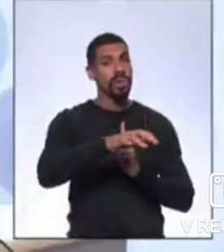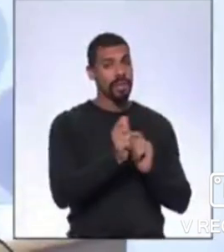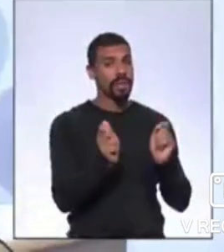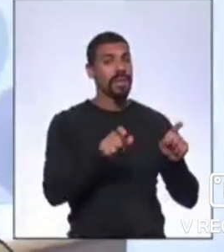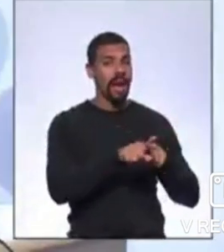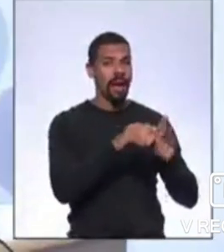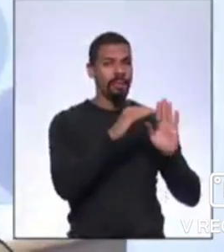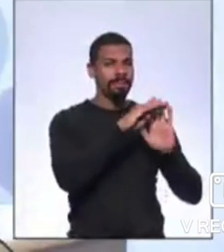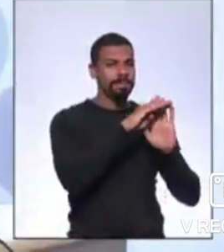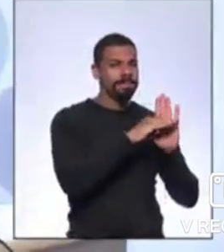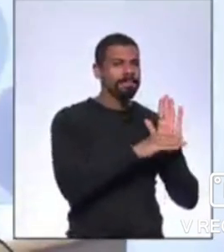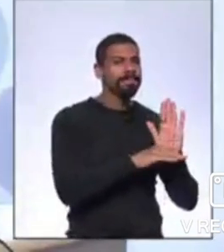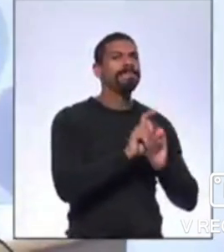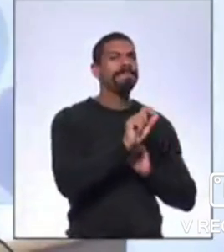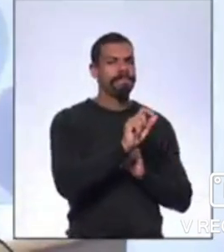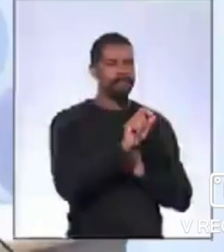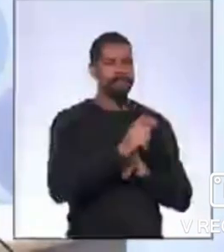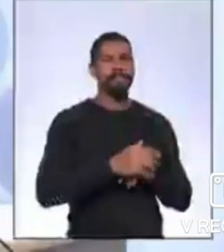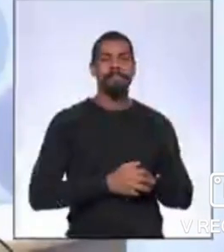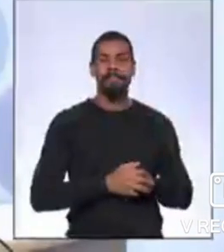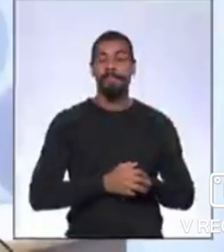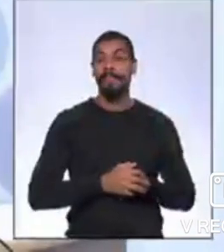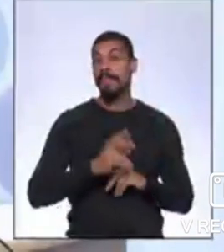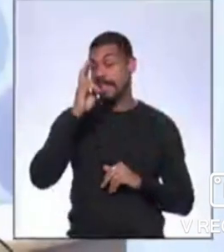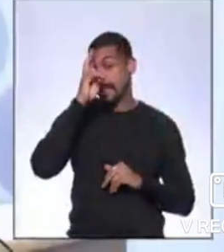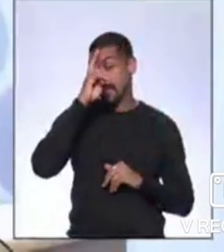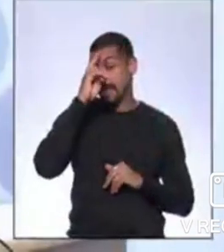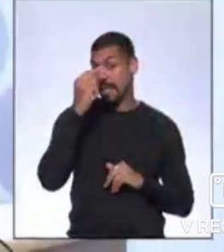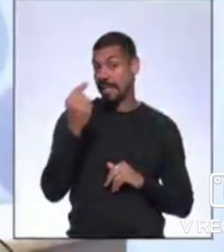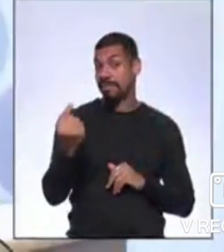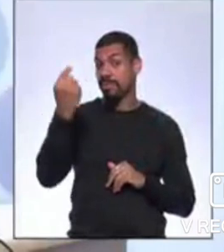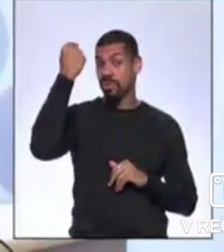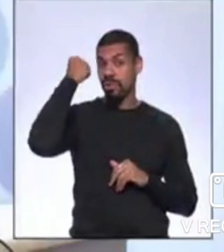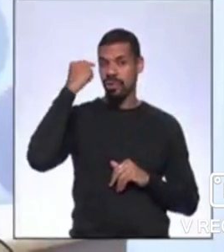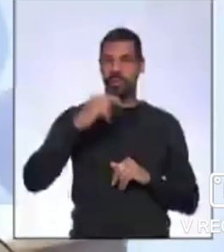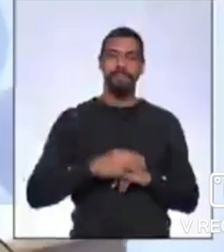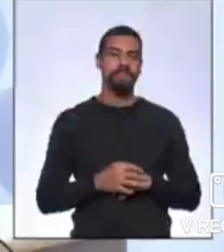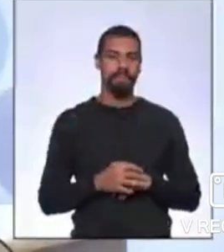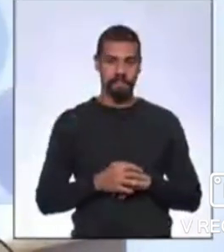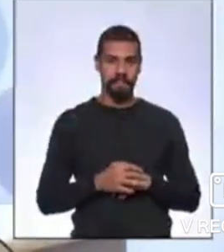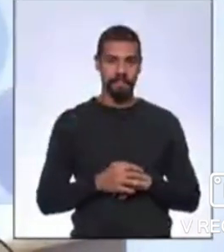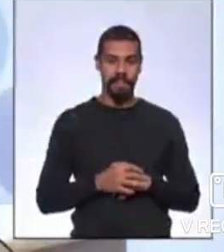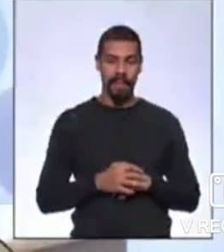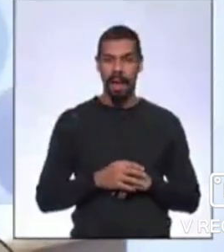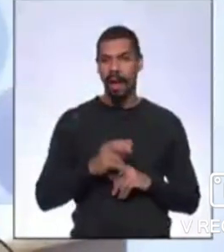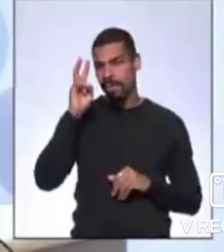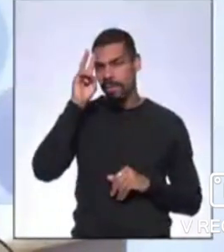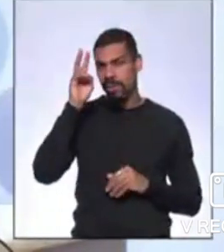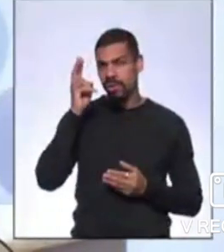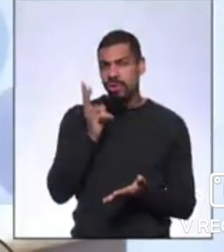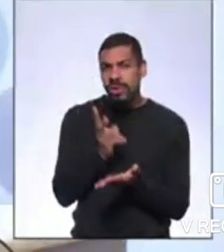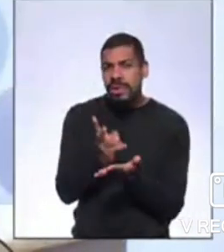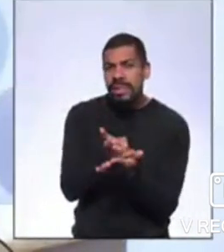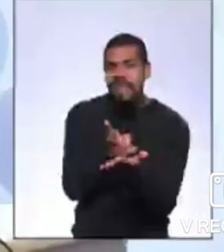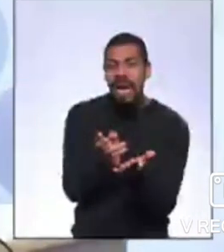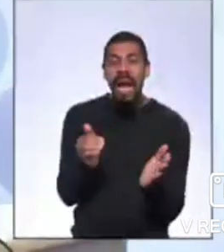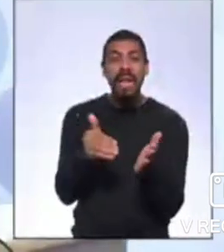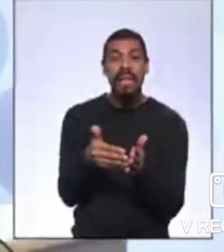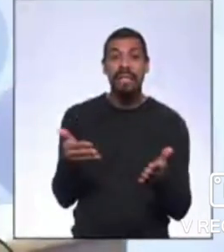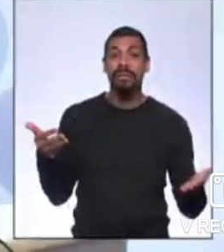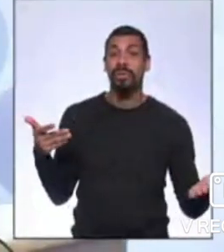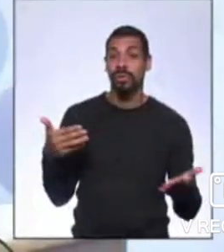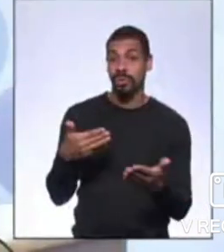10 mandamentos, que também, como o professor Carlos falou, remonta do período lá do Código de Hammurabi. Então vejam a permanência e as